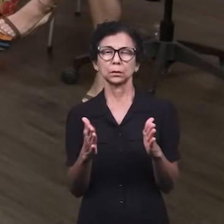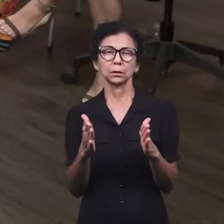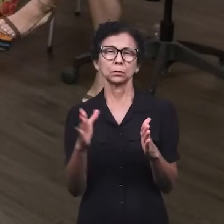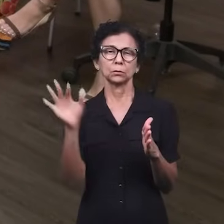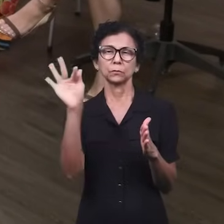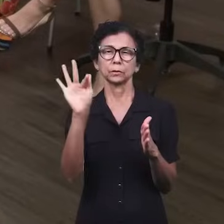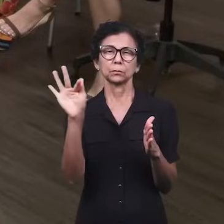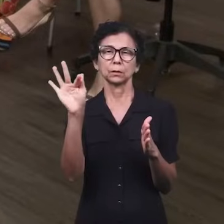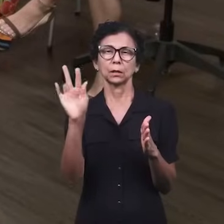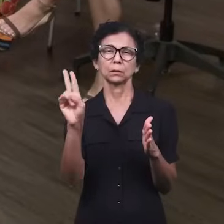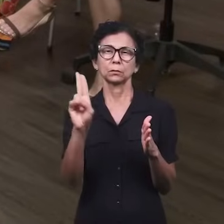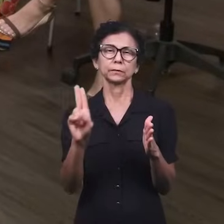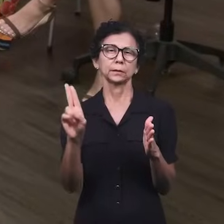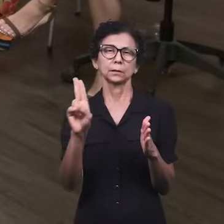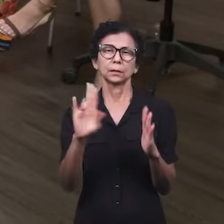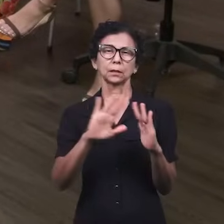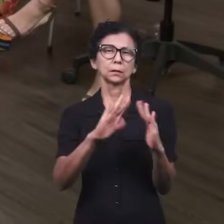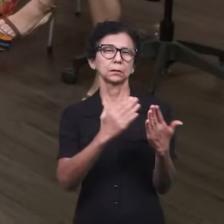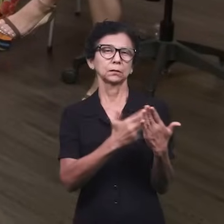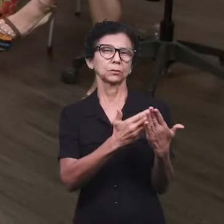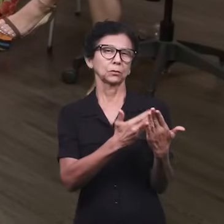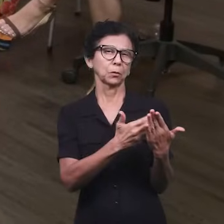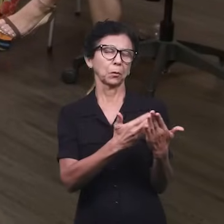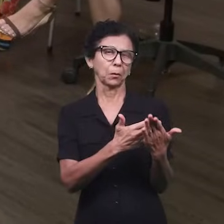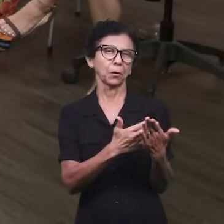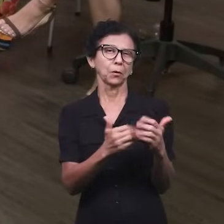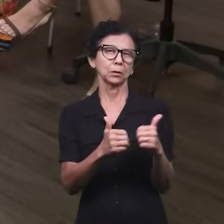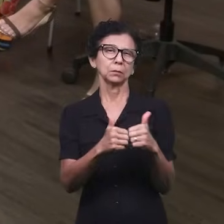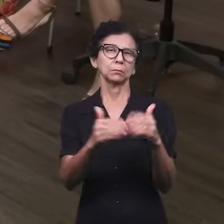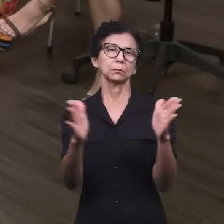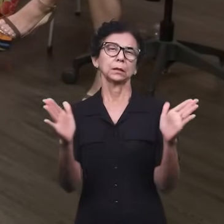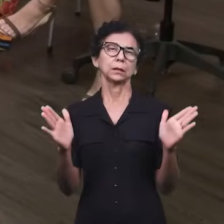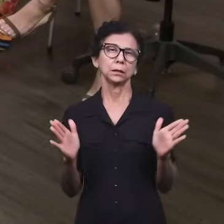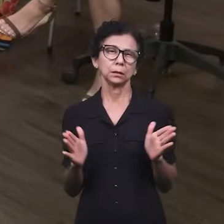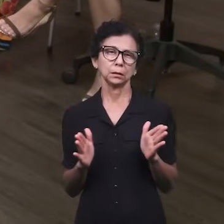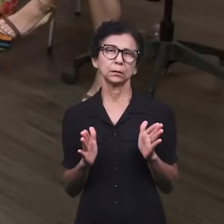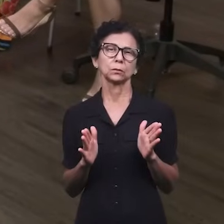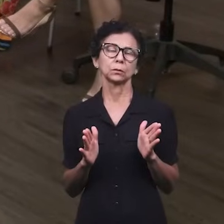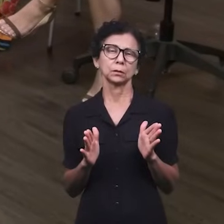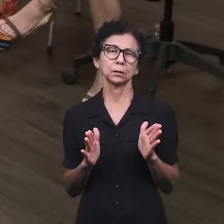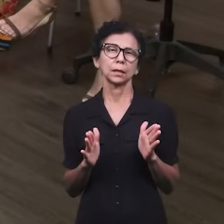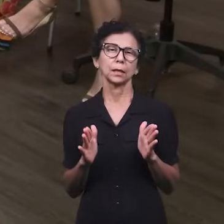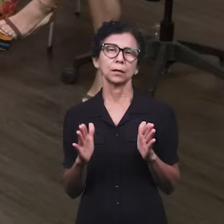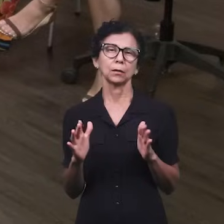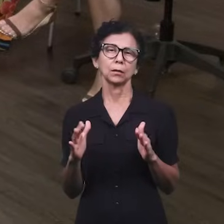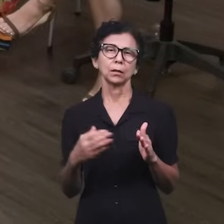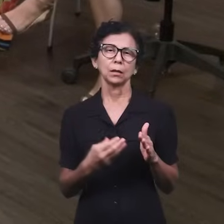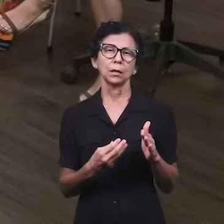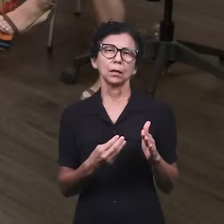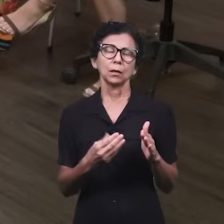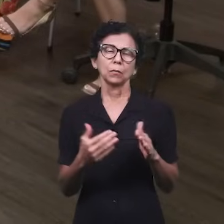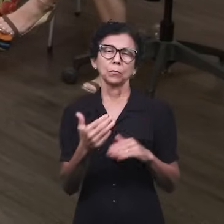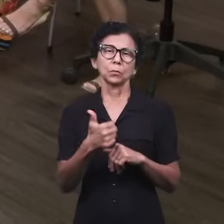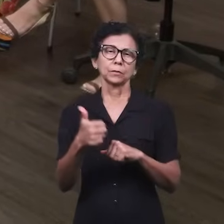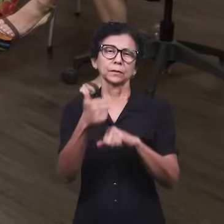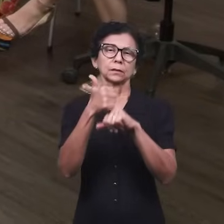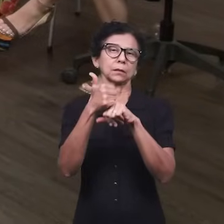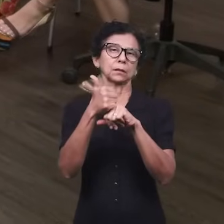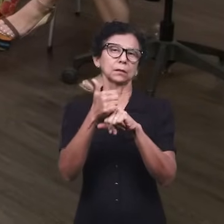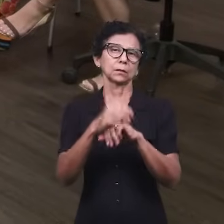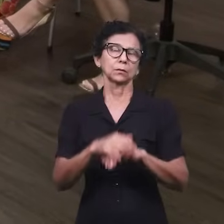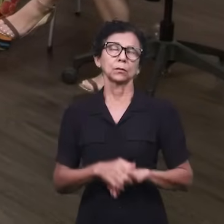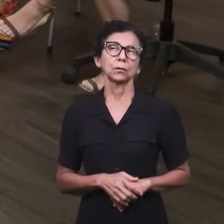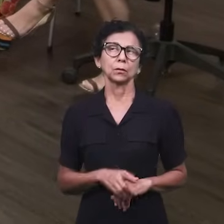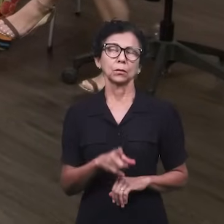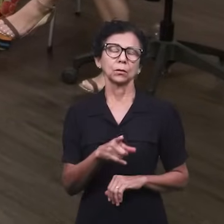fase escolar da Universidade né de de início de uma vida profissional junto aos colegas só